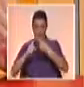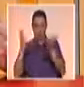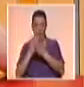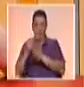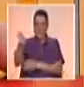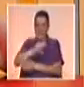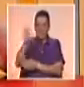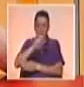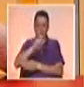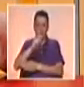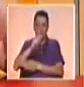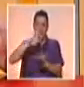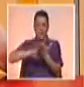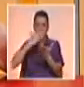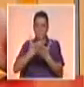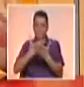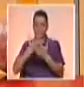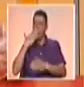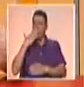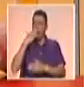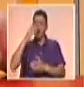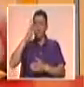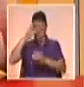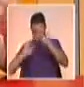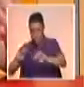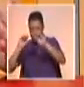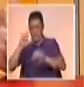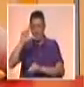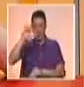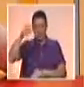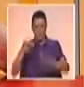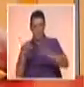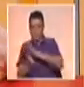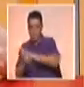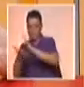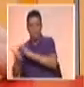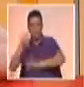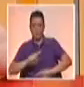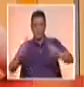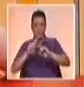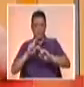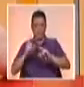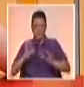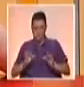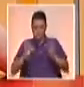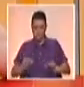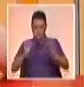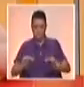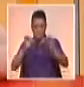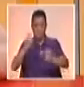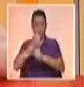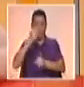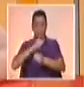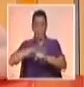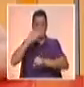depois ainda estão a decorrer os concursos para intérpretes e para docentes de língua gestual, porque essa